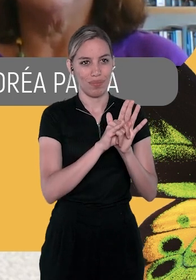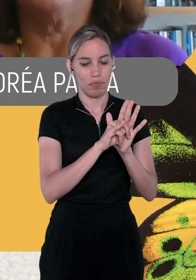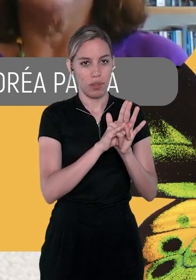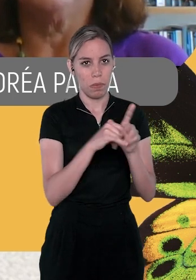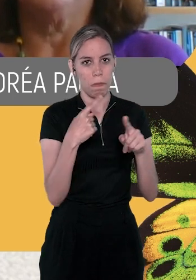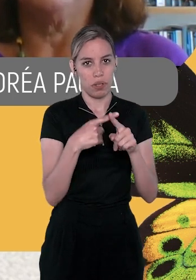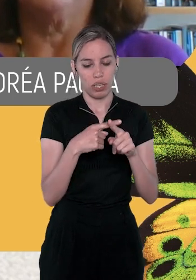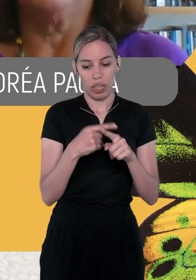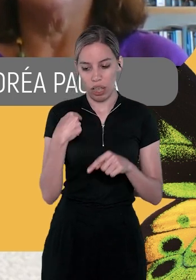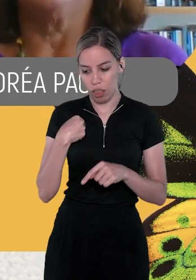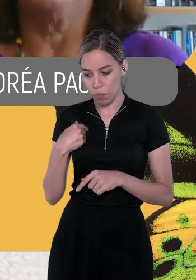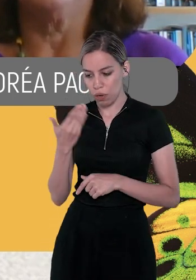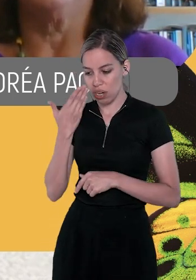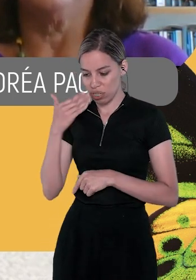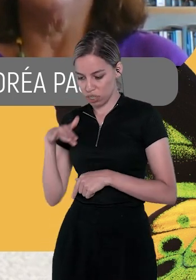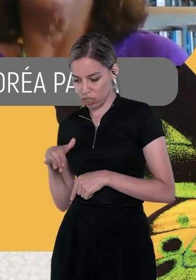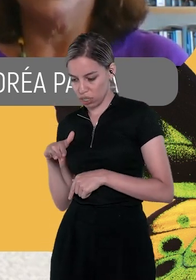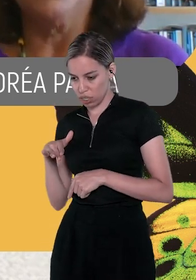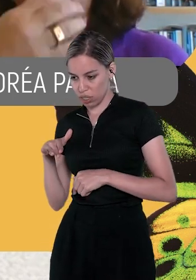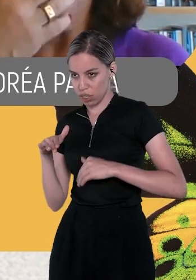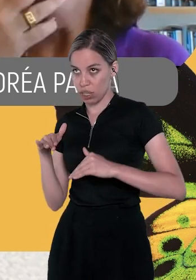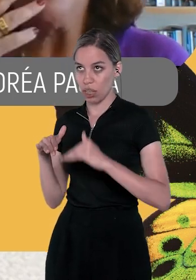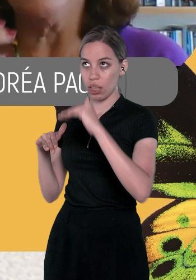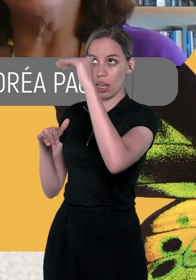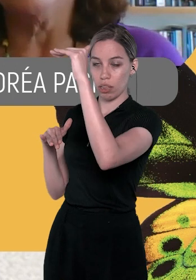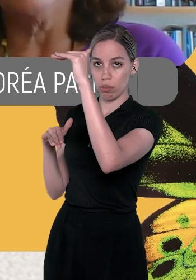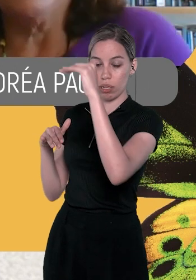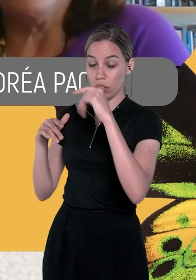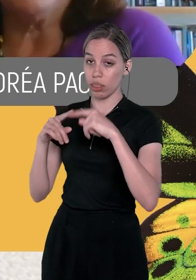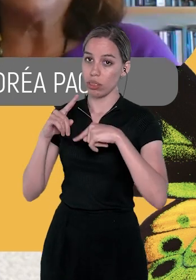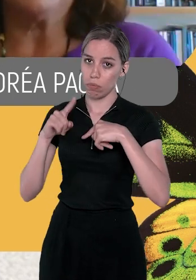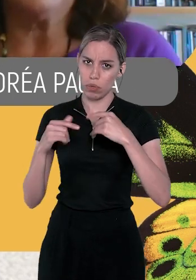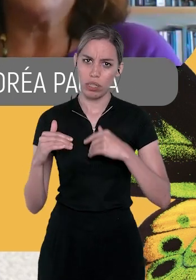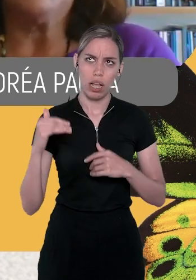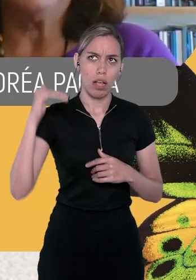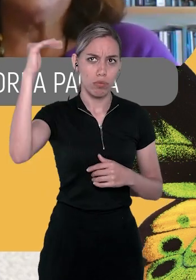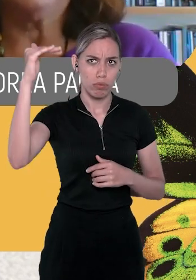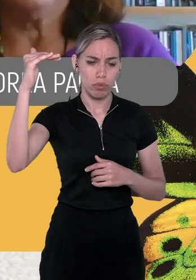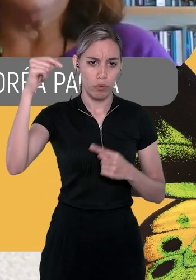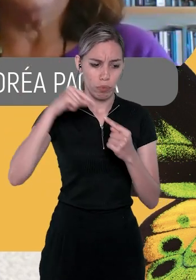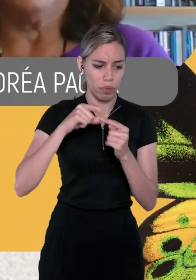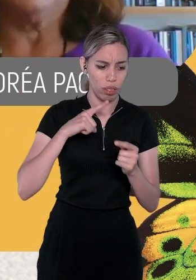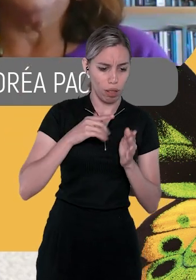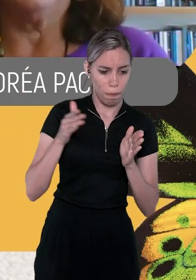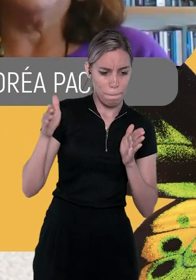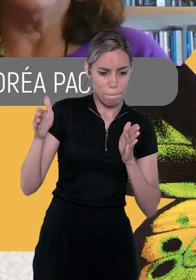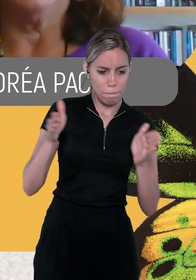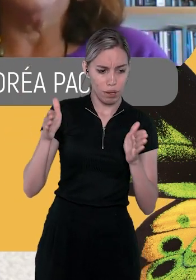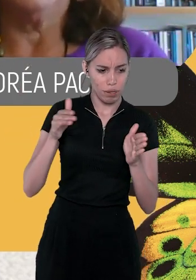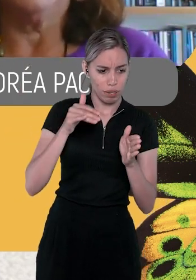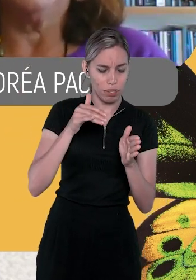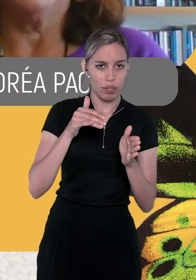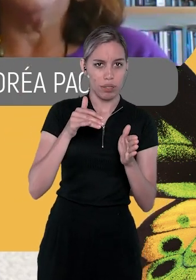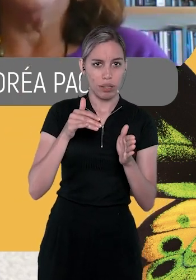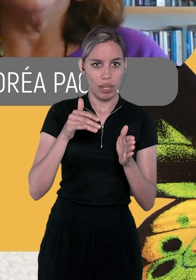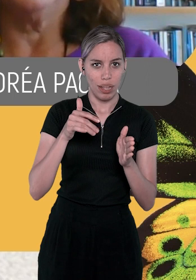deixa a infância e não chega na idade adulta. E nós, adultos, não ajudamos os adolescentes nessa